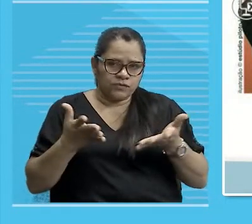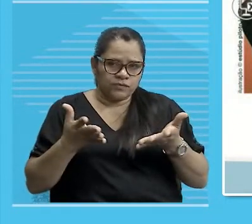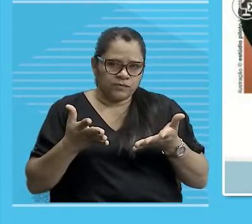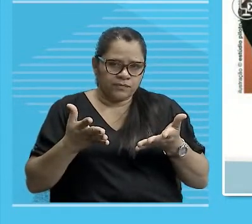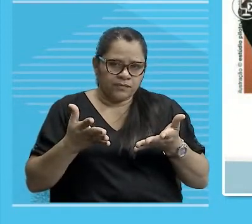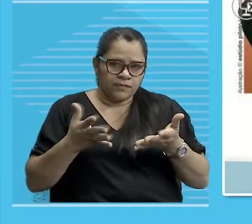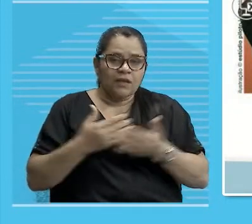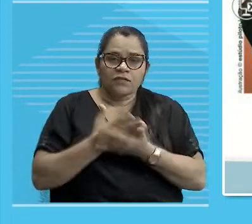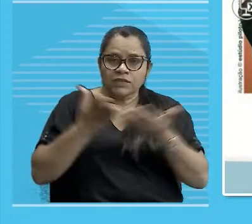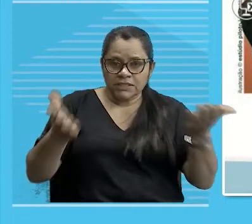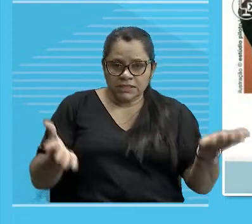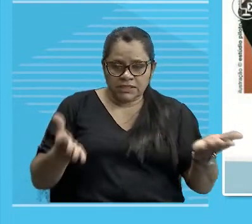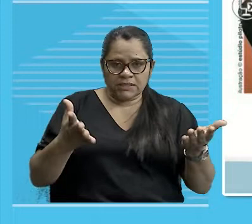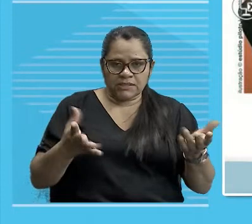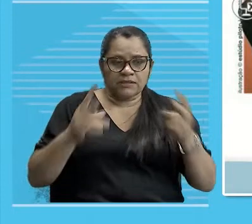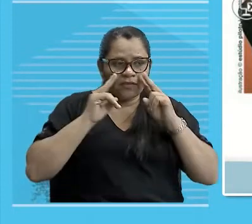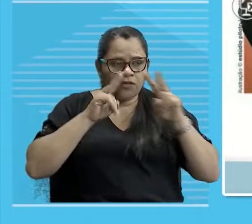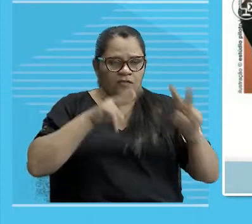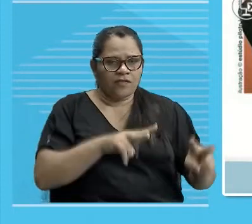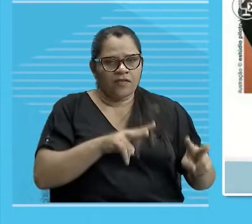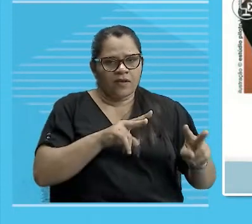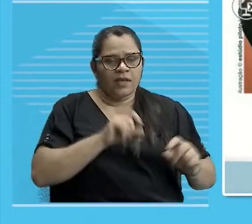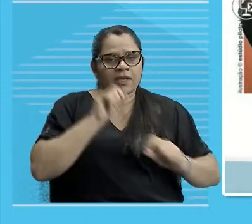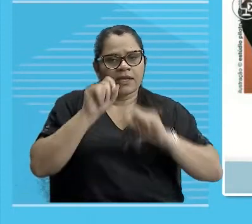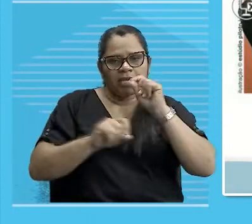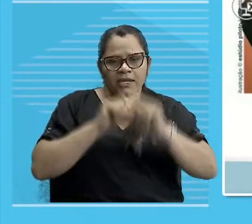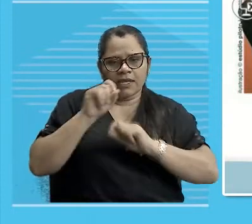você vai ver que,